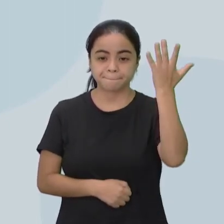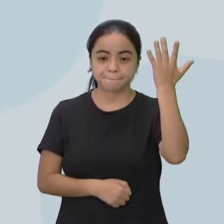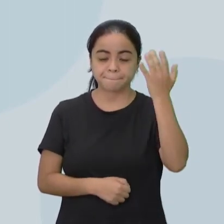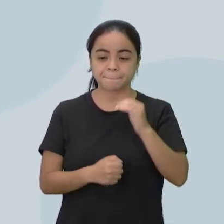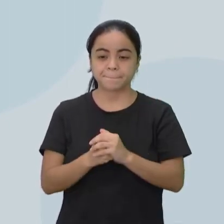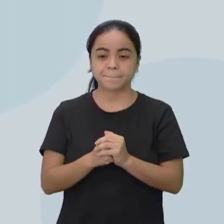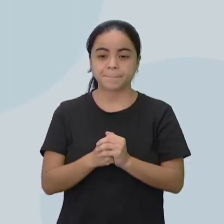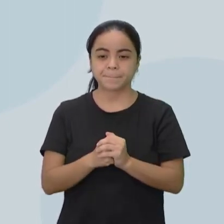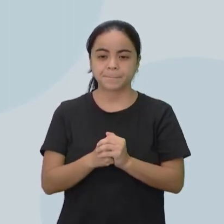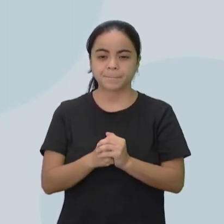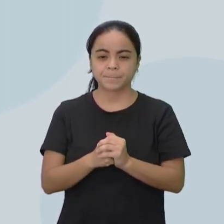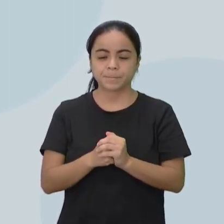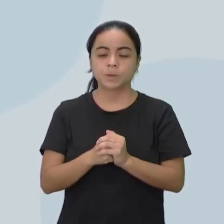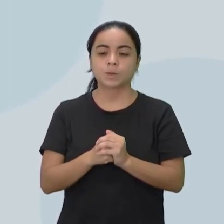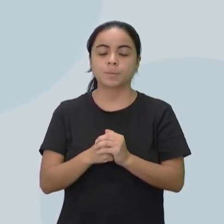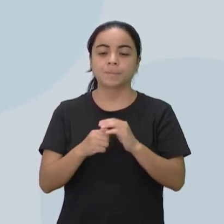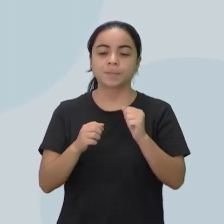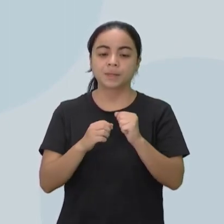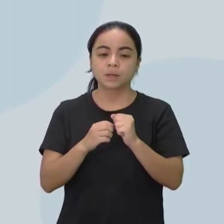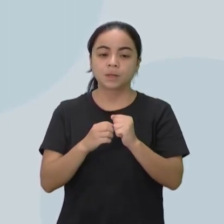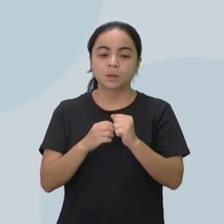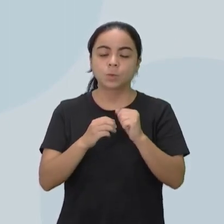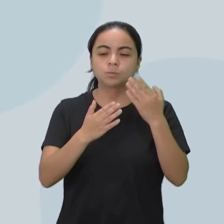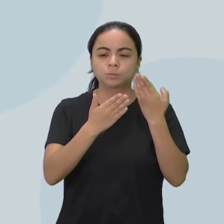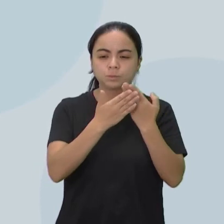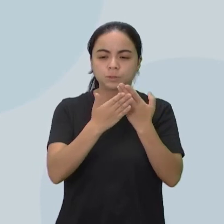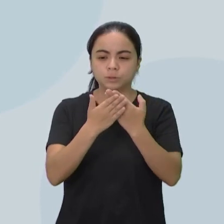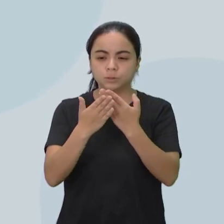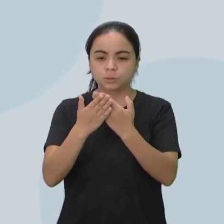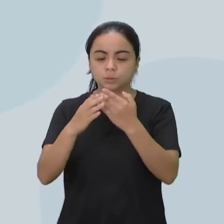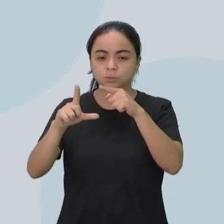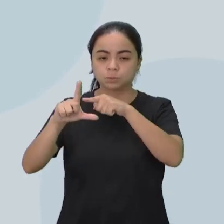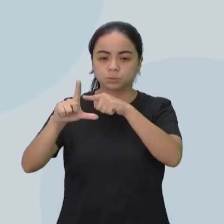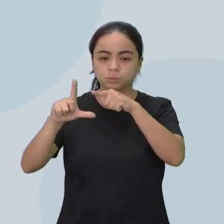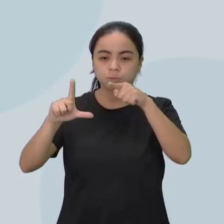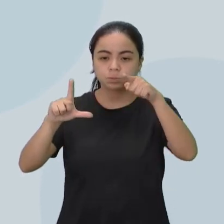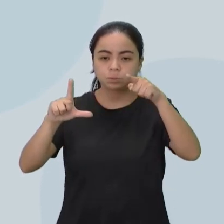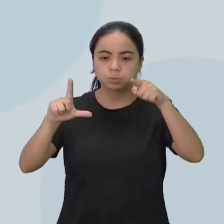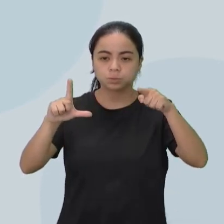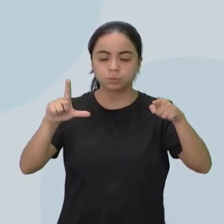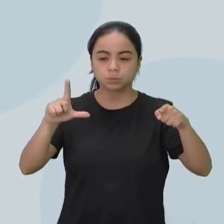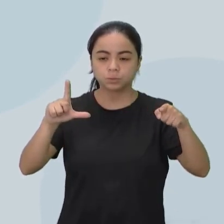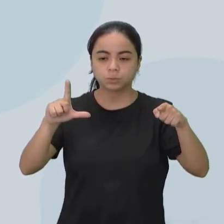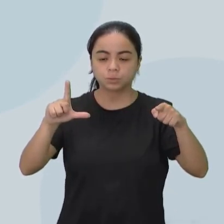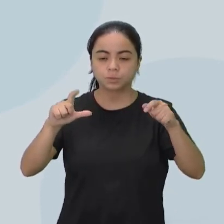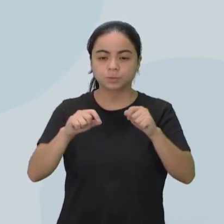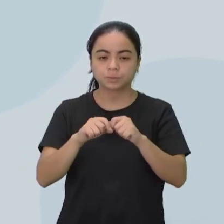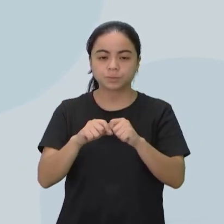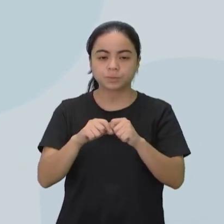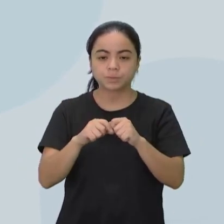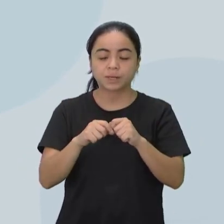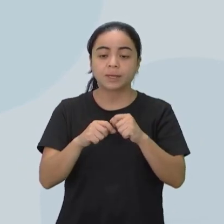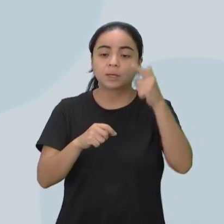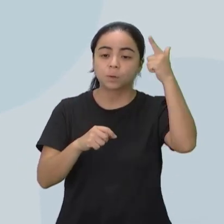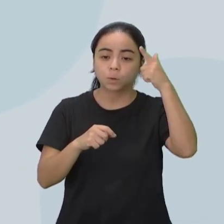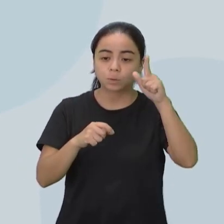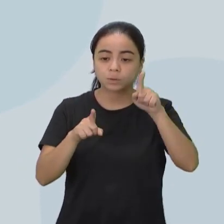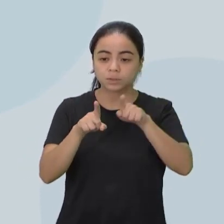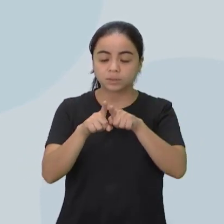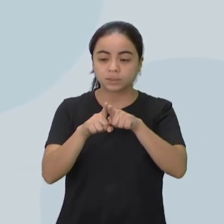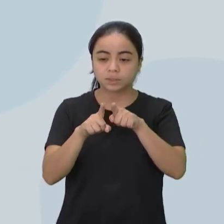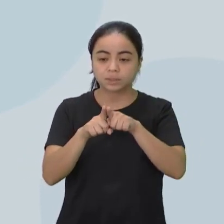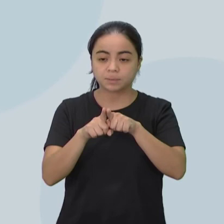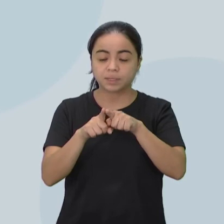vocês. Fazer esse mesmo estudo que eu fiz no movimento do Usain Bolt, para vocês verem que dá para fazer igual